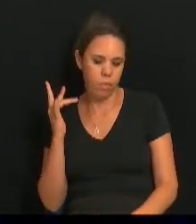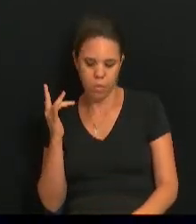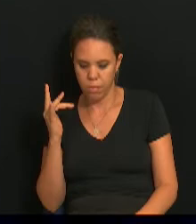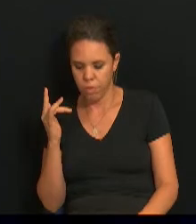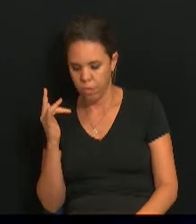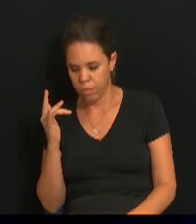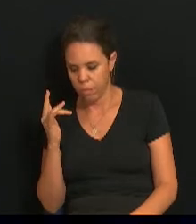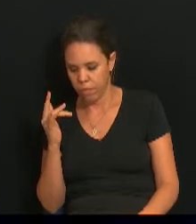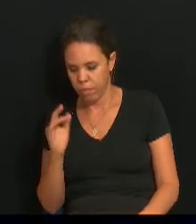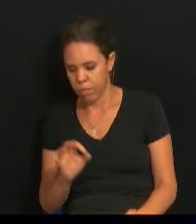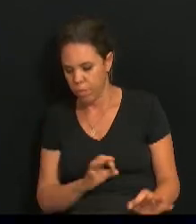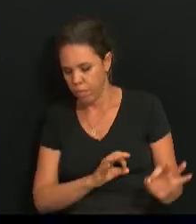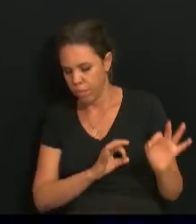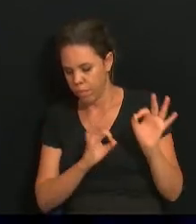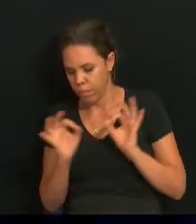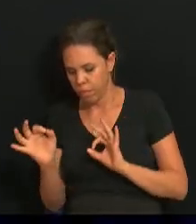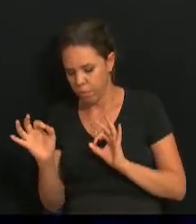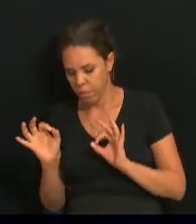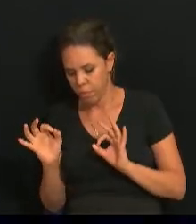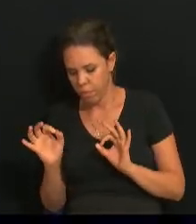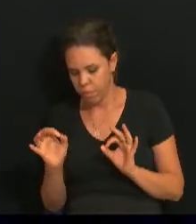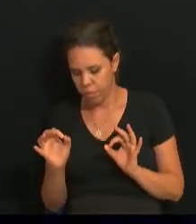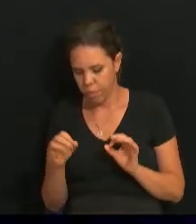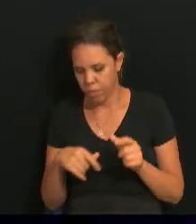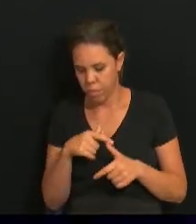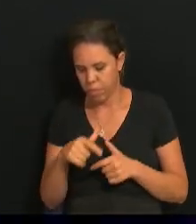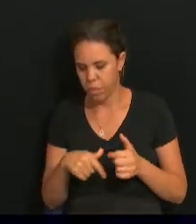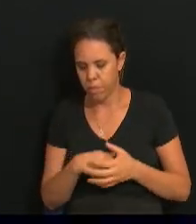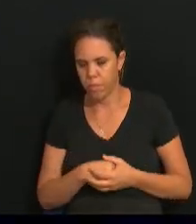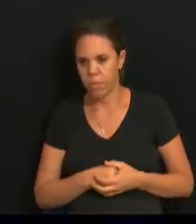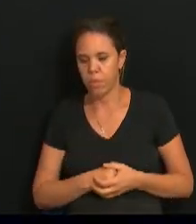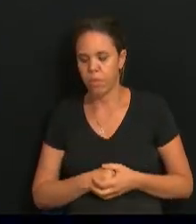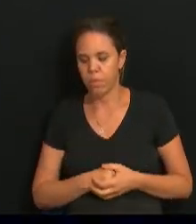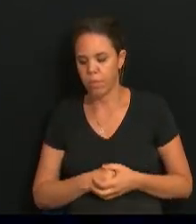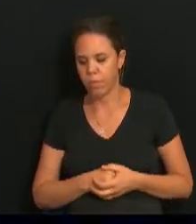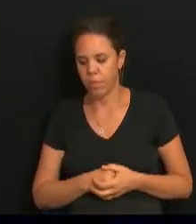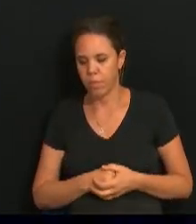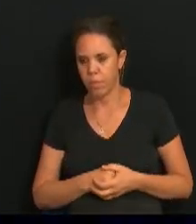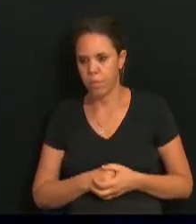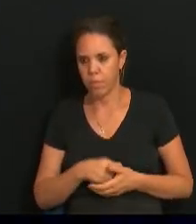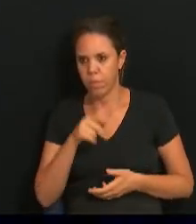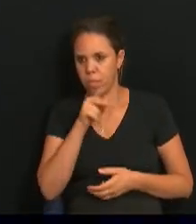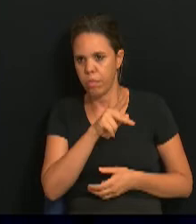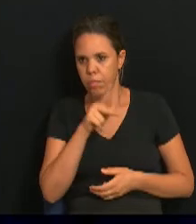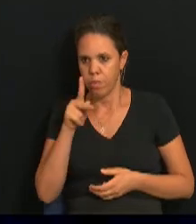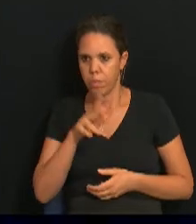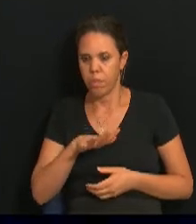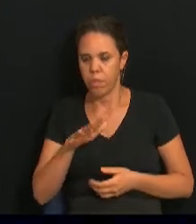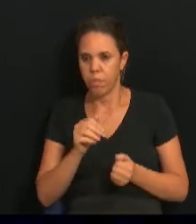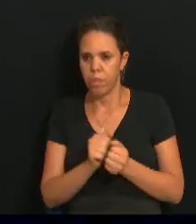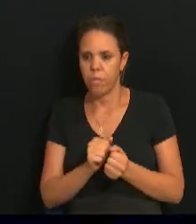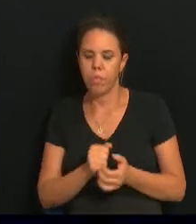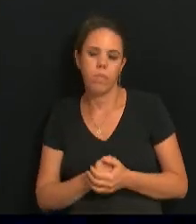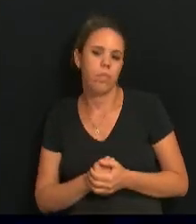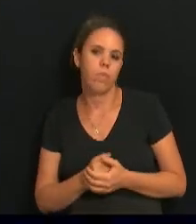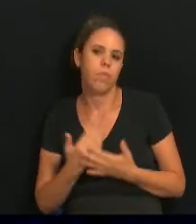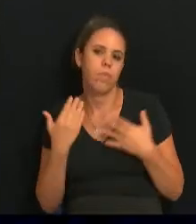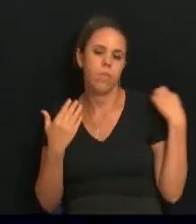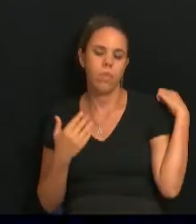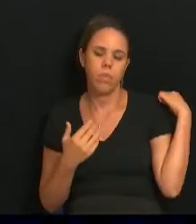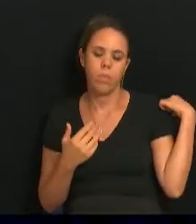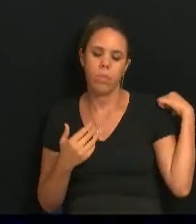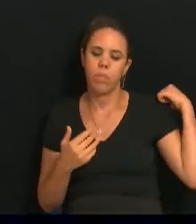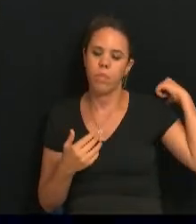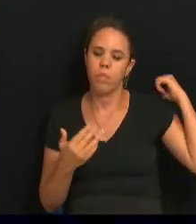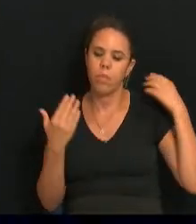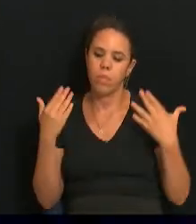é companheira aí, todos os trabalhadores da Câmara, os professores adjuntos que estão com a gente, e agradecer o convite,